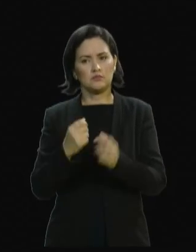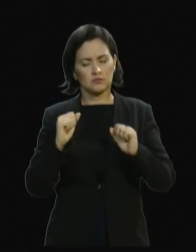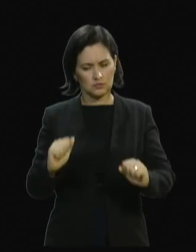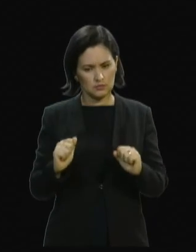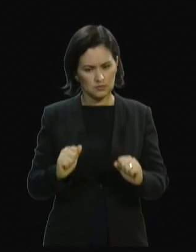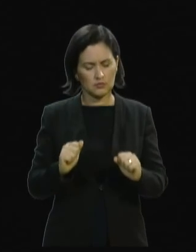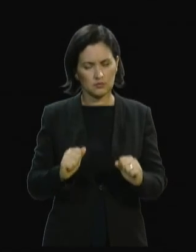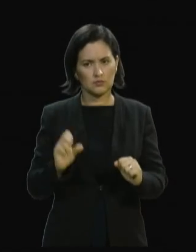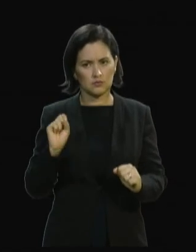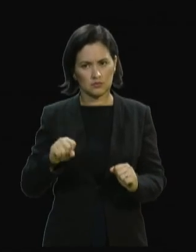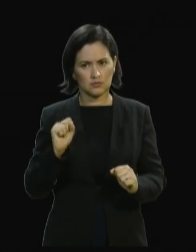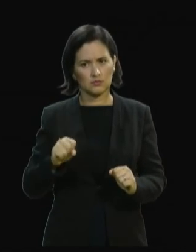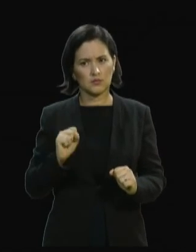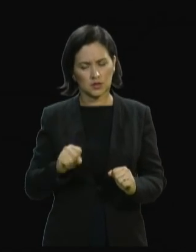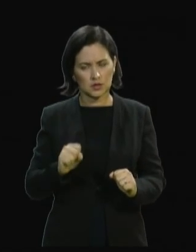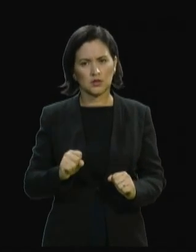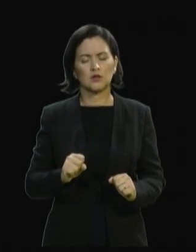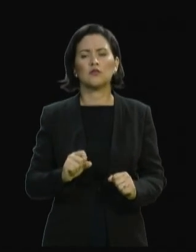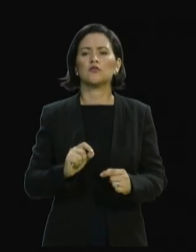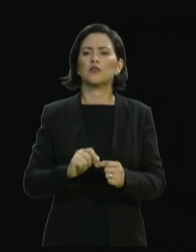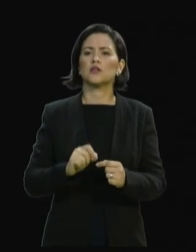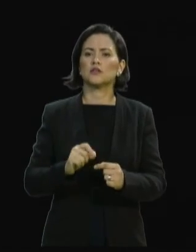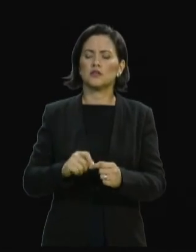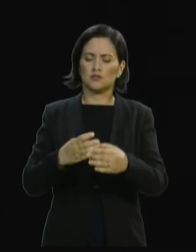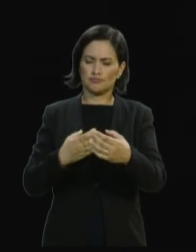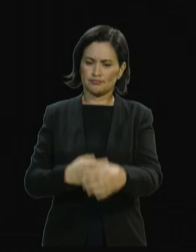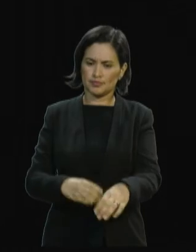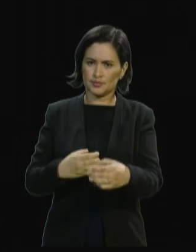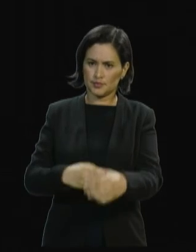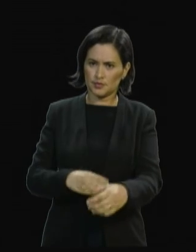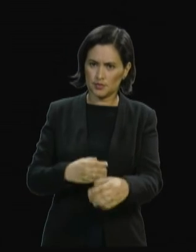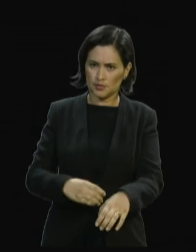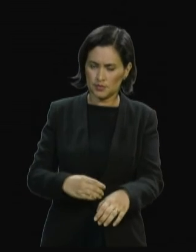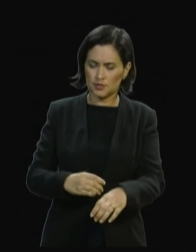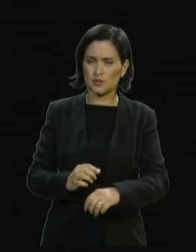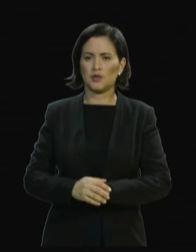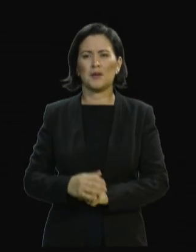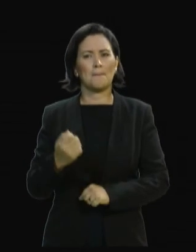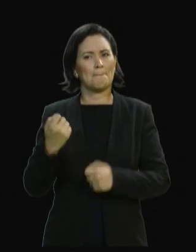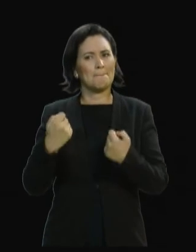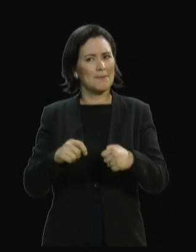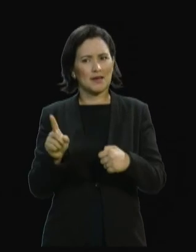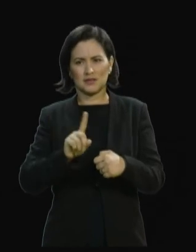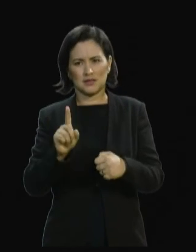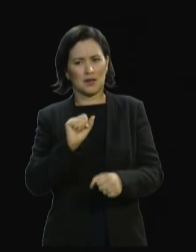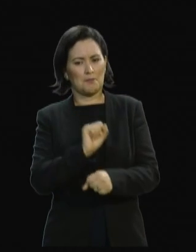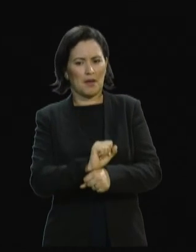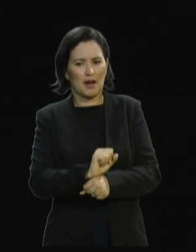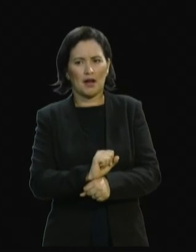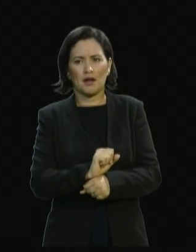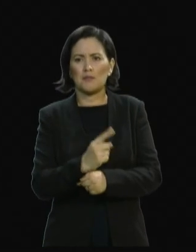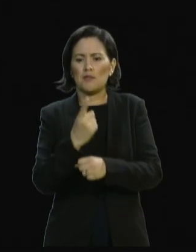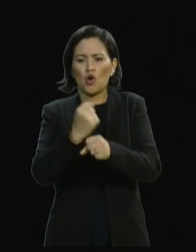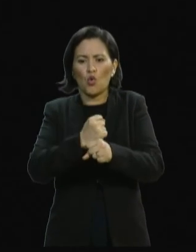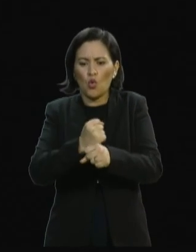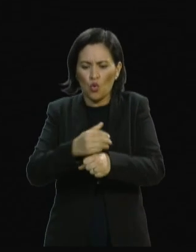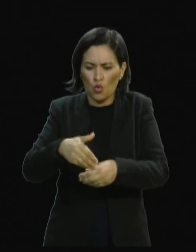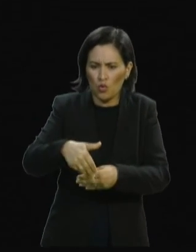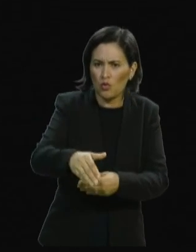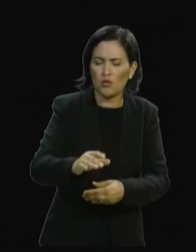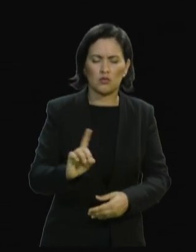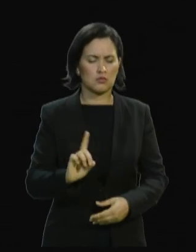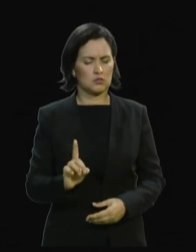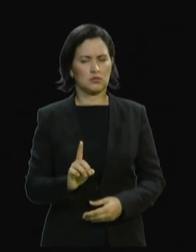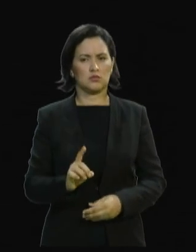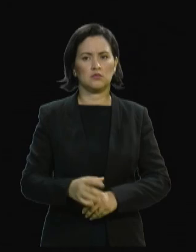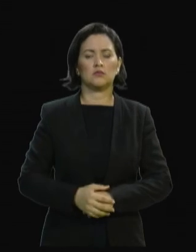esses concursos públicos e não precisamos aí prorrogá-lo aí por mais um ano. Então, meu voto para essa medida provisória